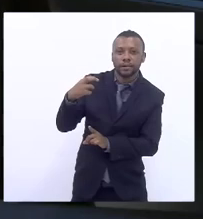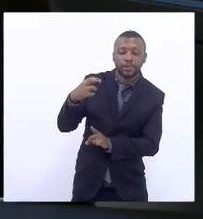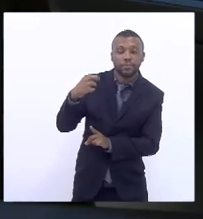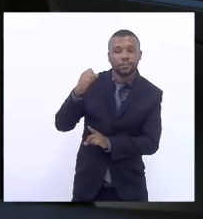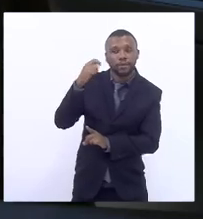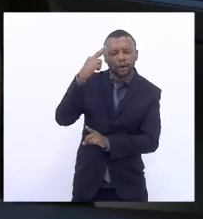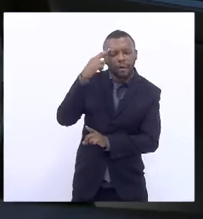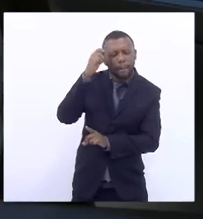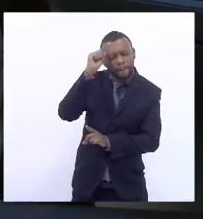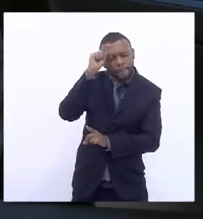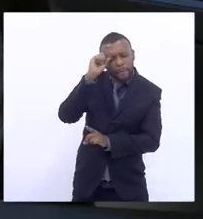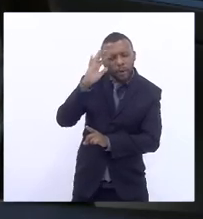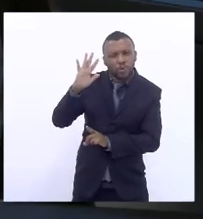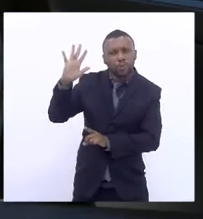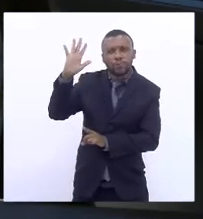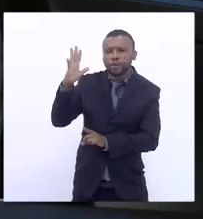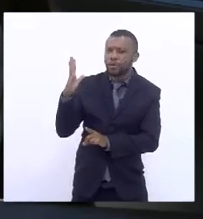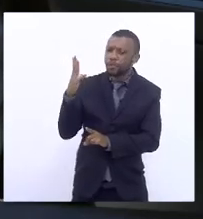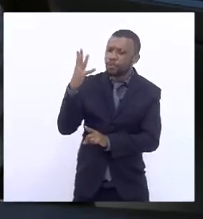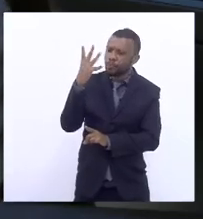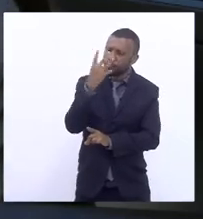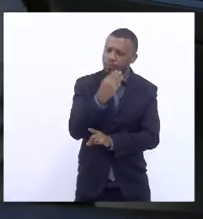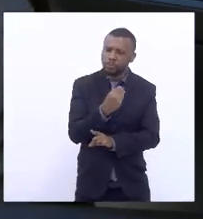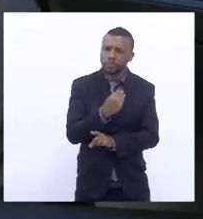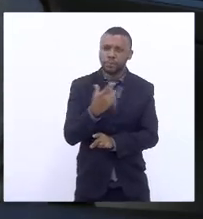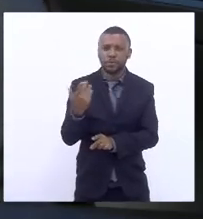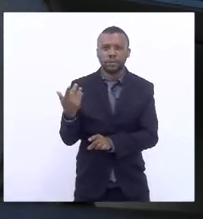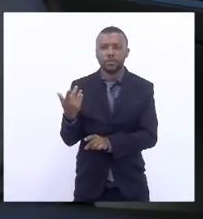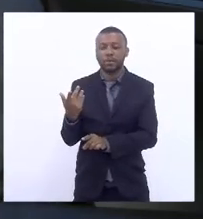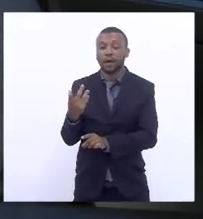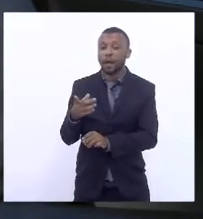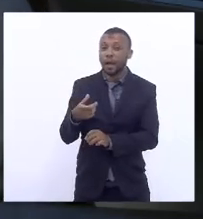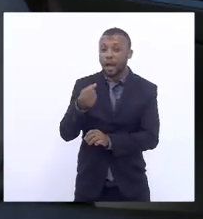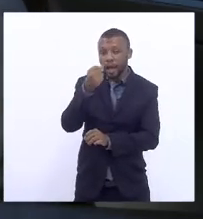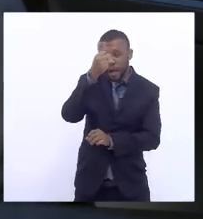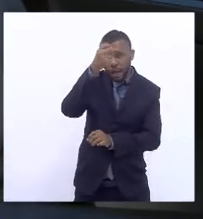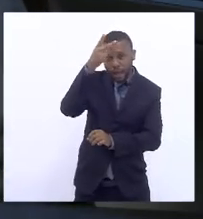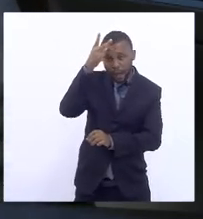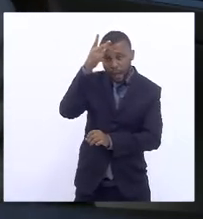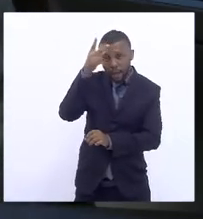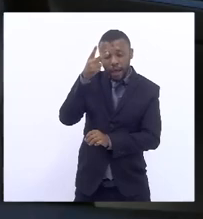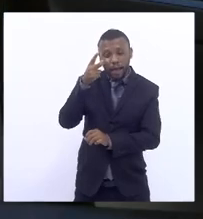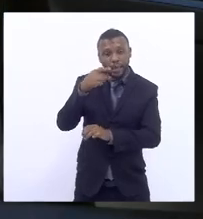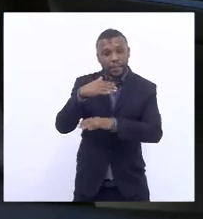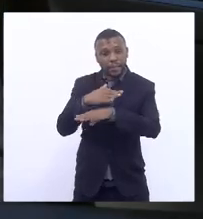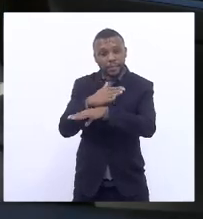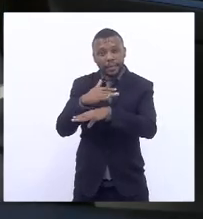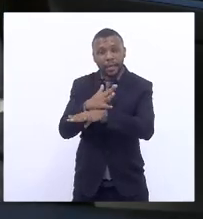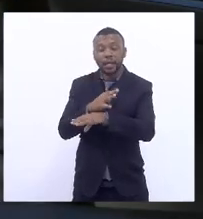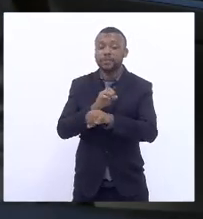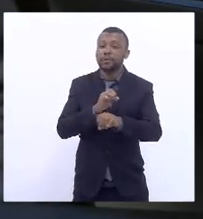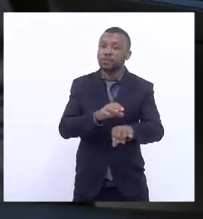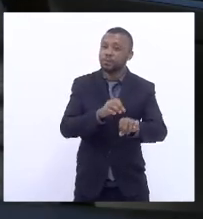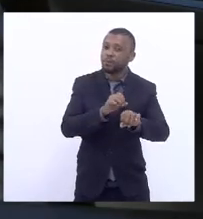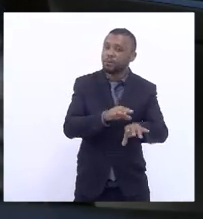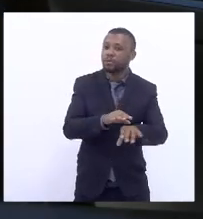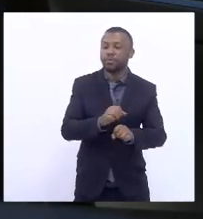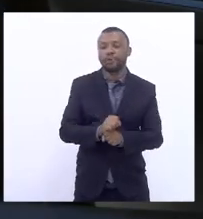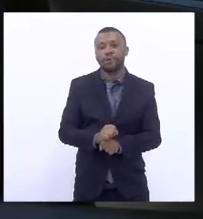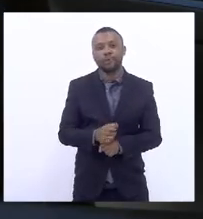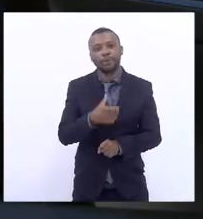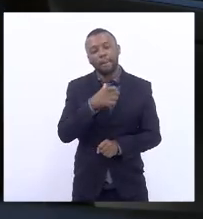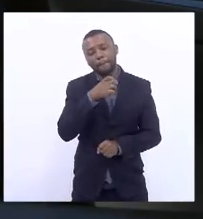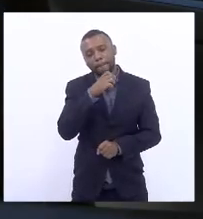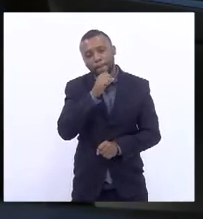muito bonita. As cidades educadoras, Paulo Freire, Pérez